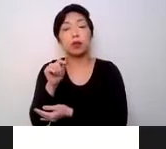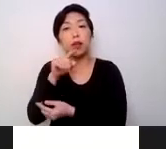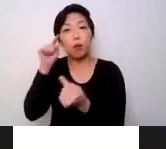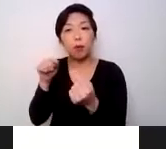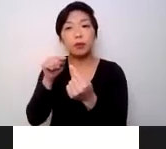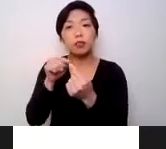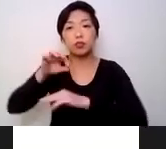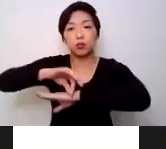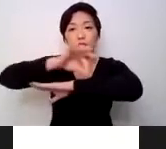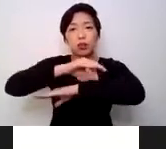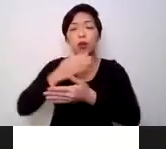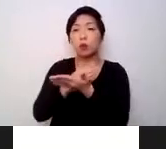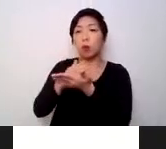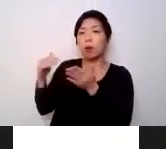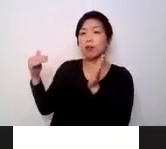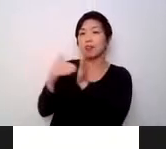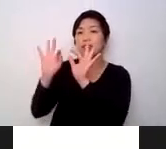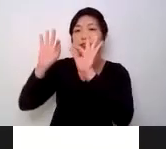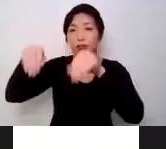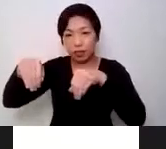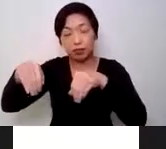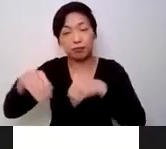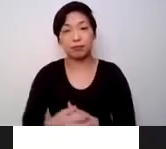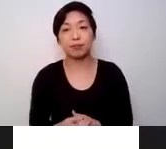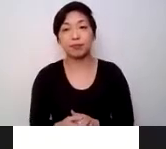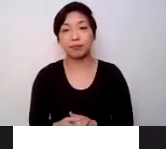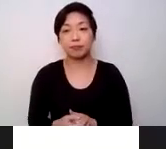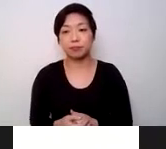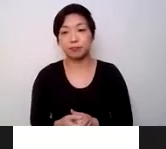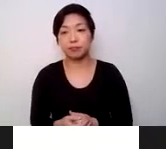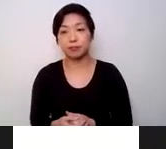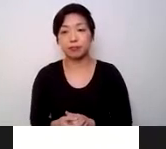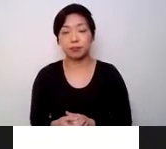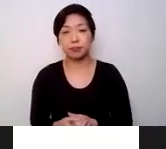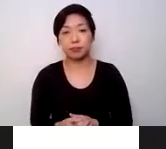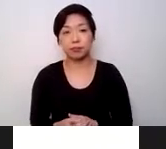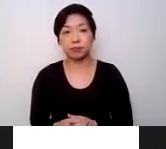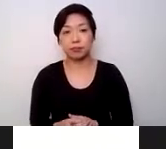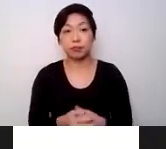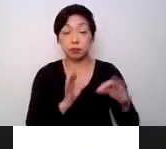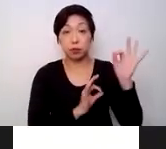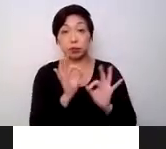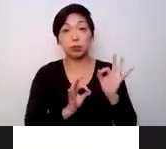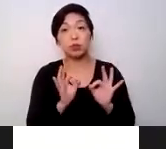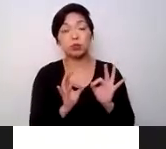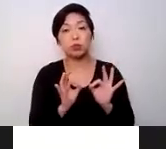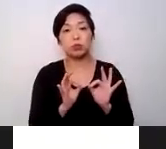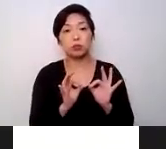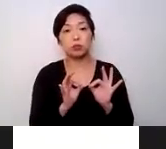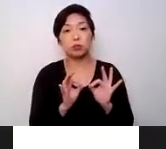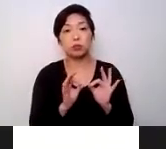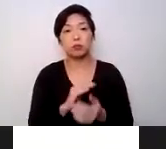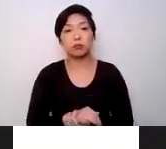arquiteto desde o início até o fim da obra construída o projeto ele está no